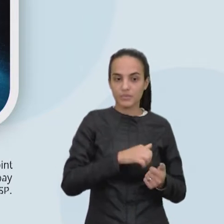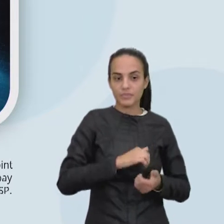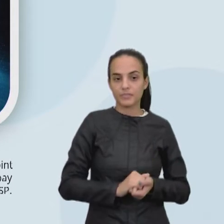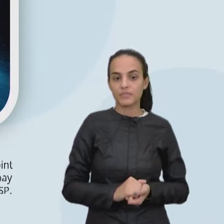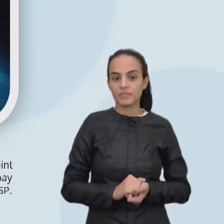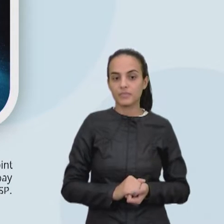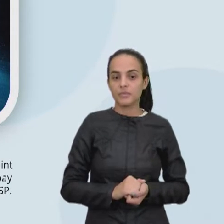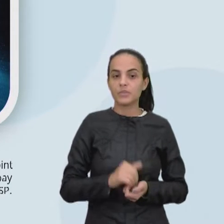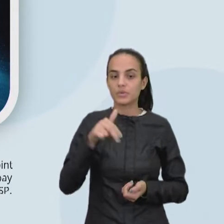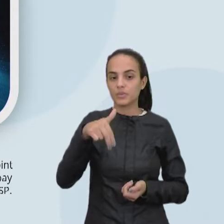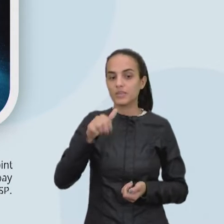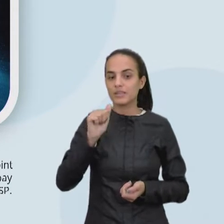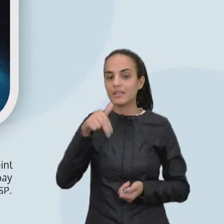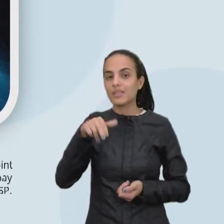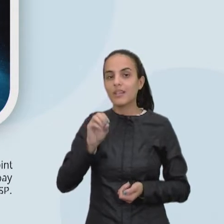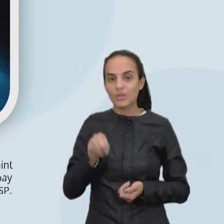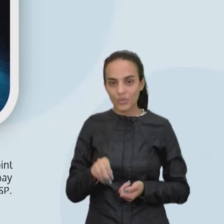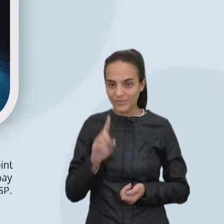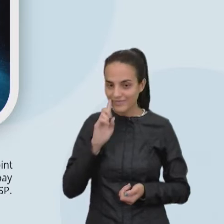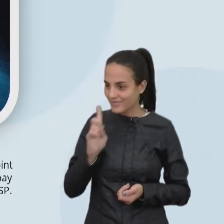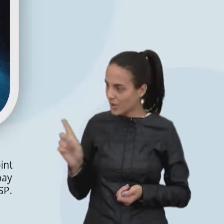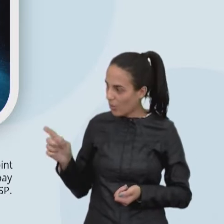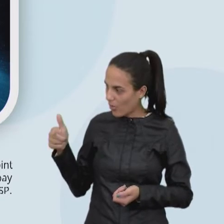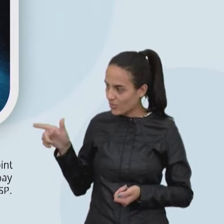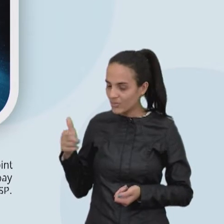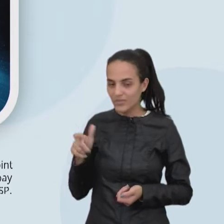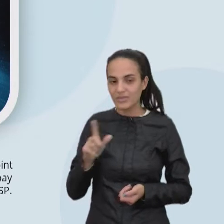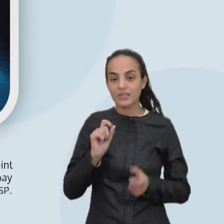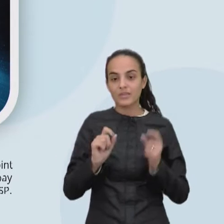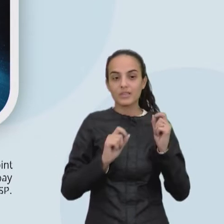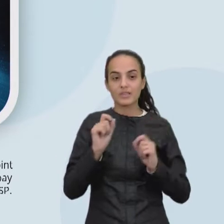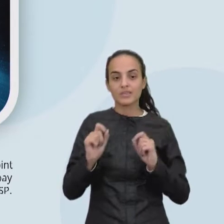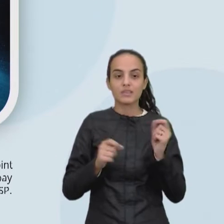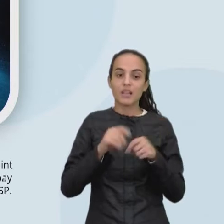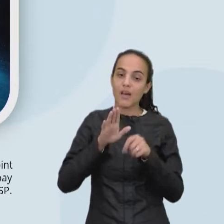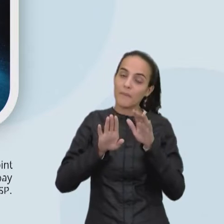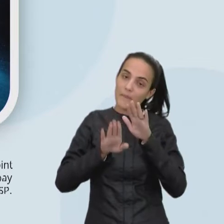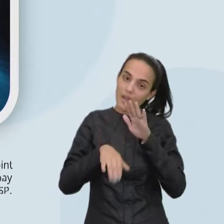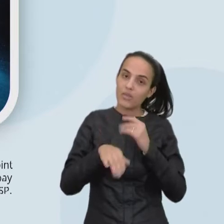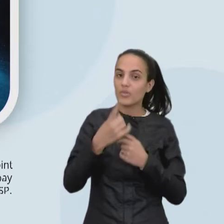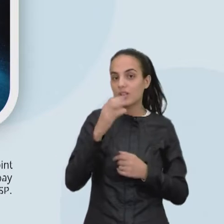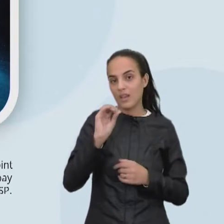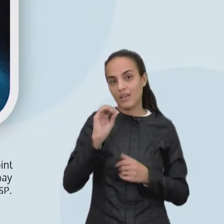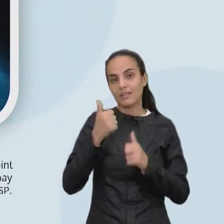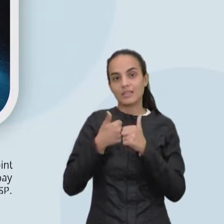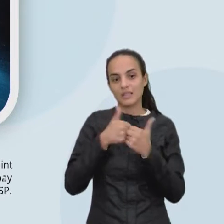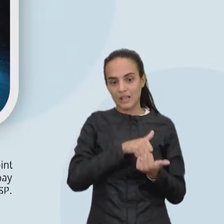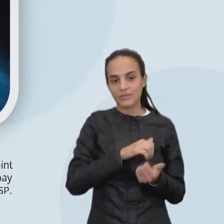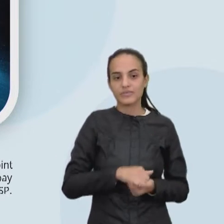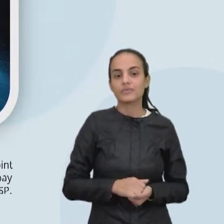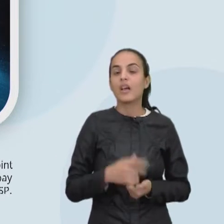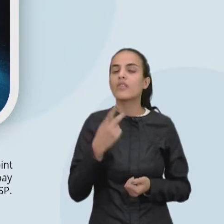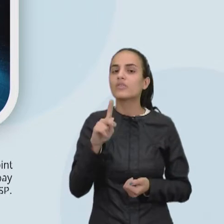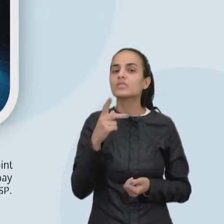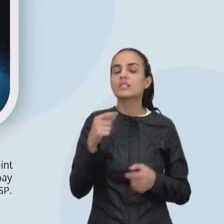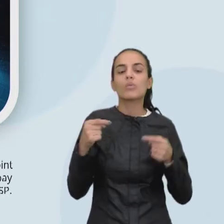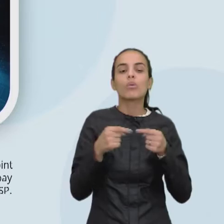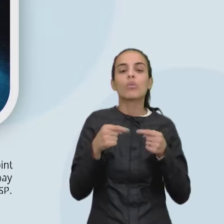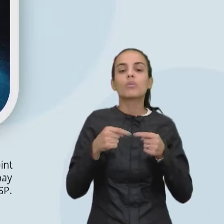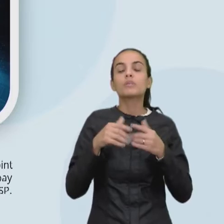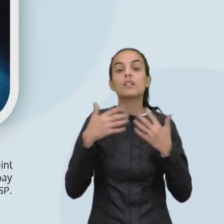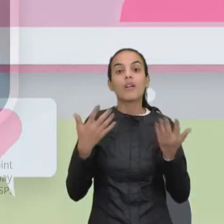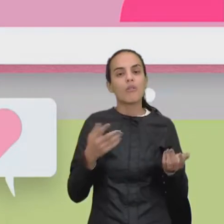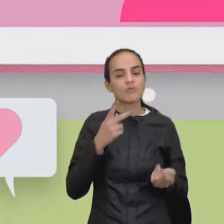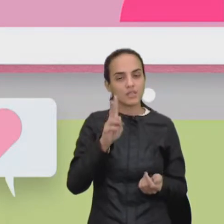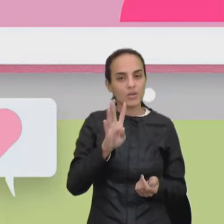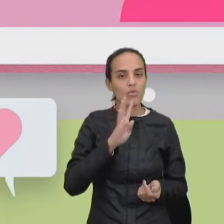os nanos influenciadores, que são aqueles que estão com menos de 10k. E aí, em qual você se enquadra, quais você conhece?